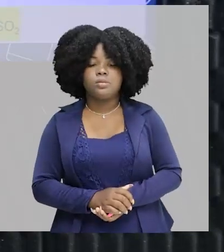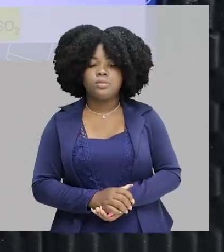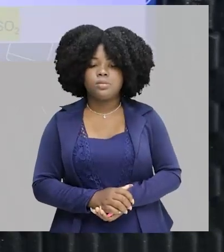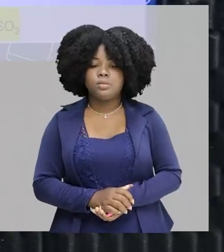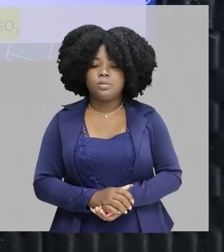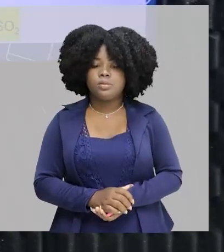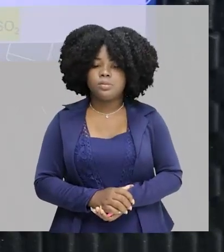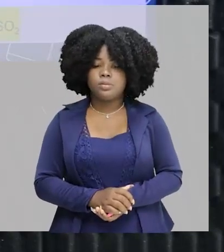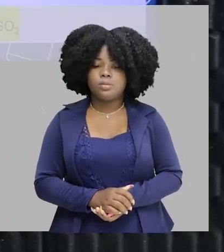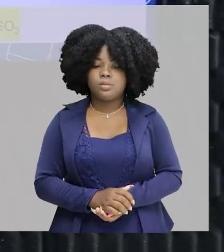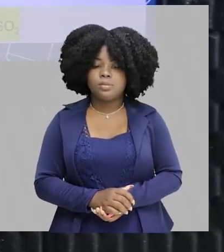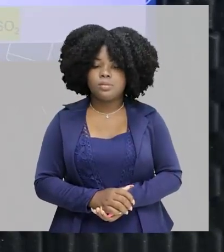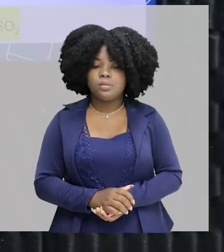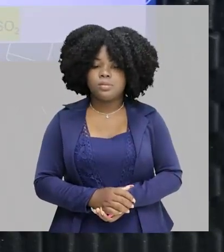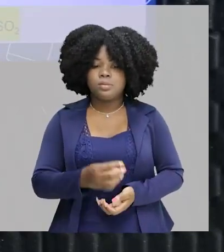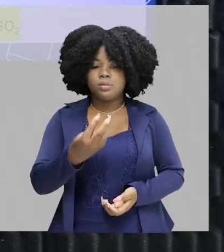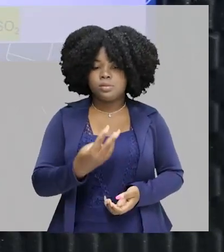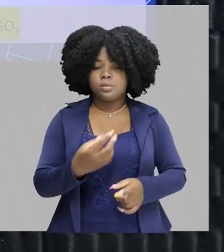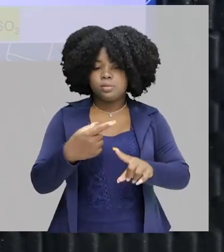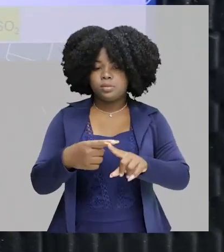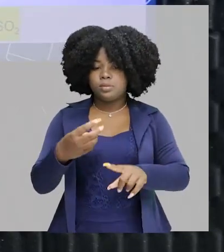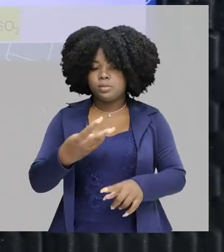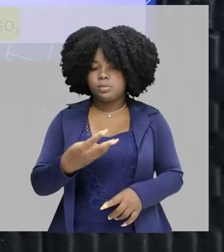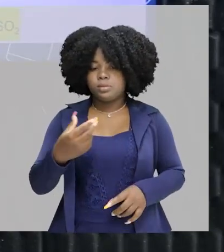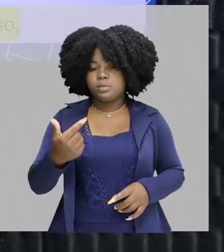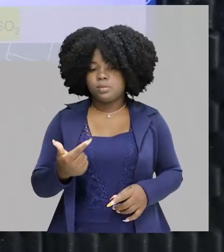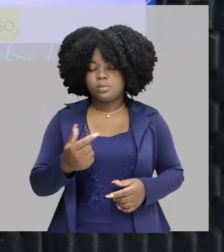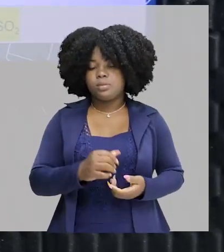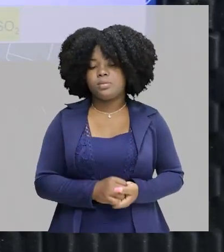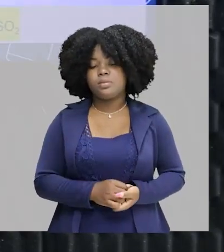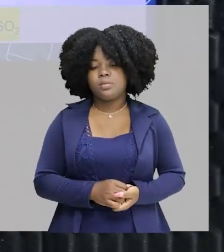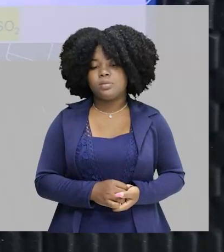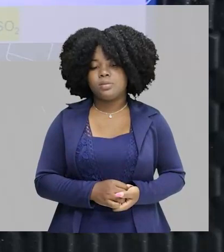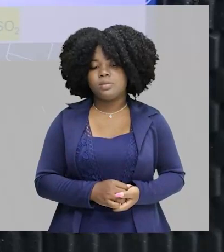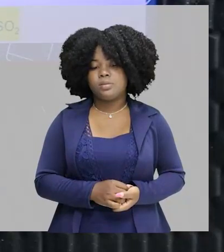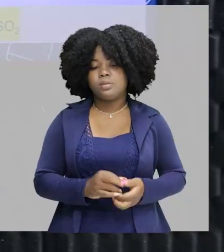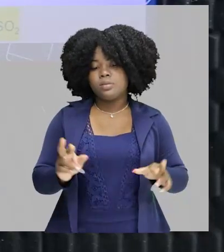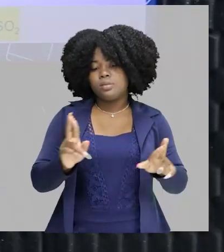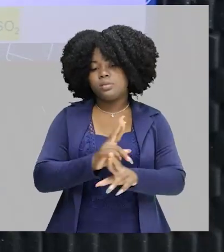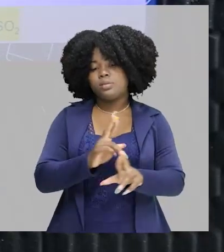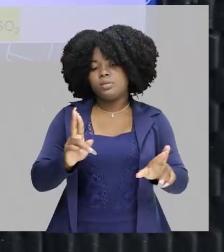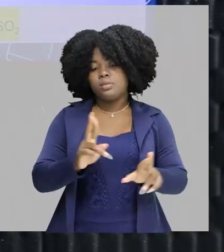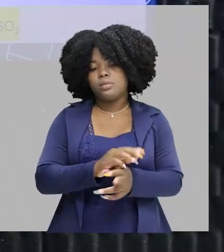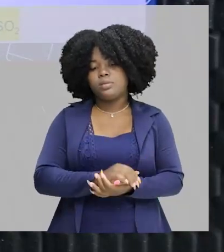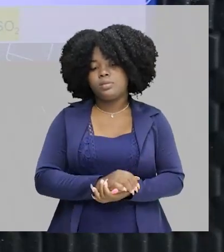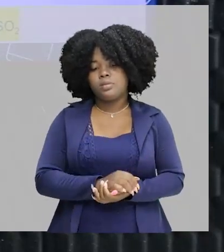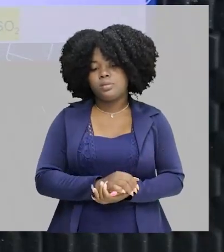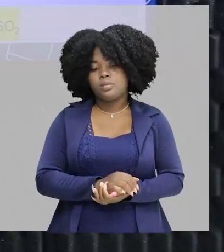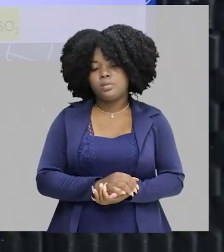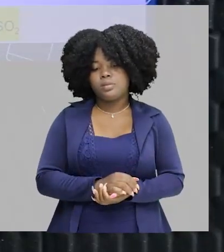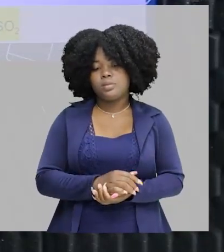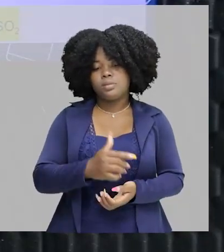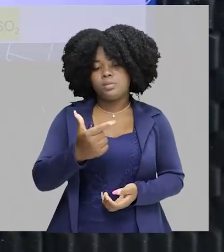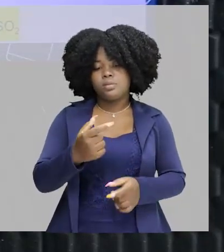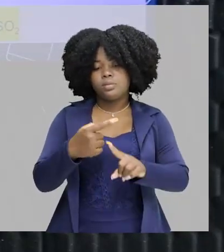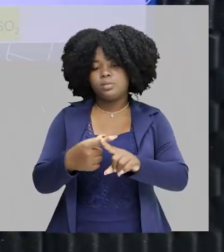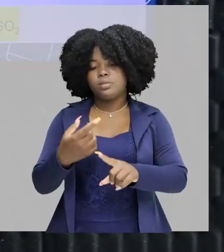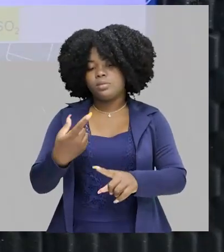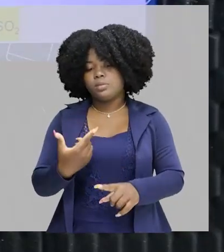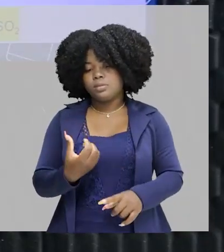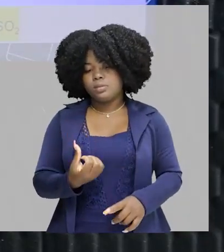a equação, 3 vezes 32 está relacionado com 2